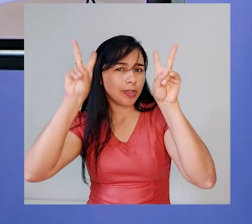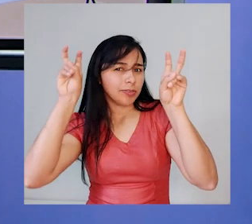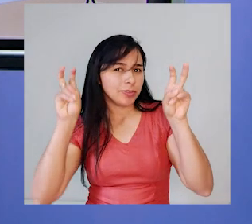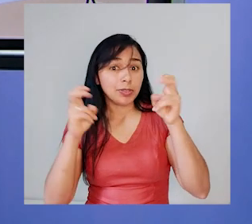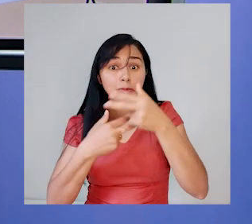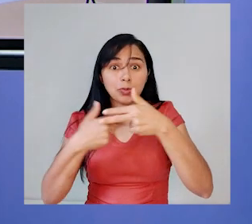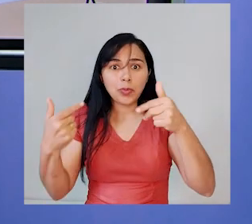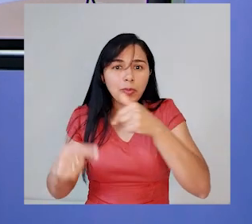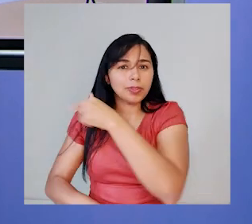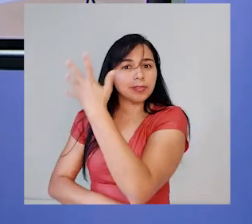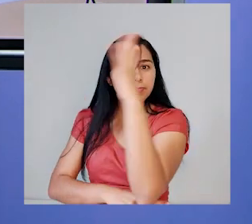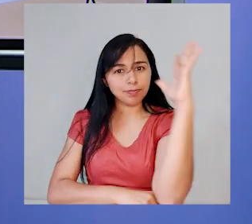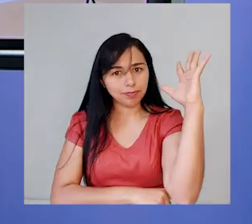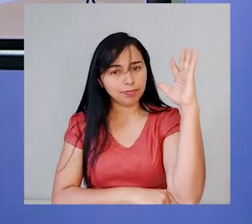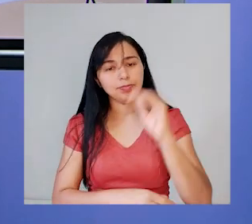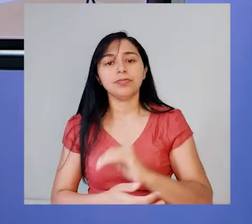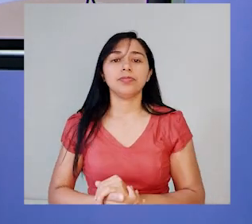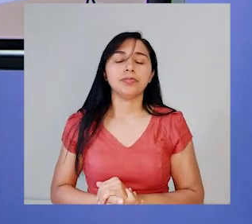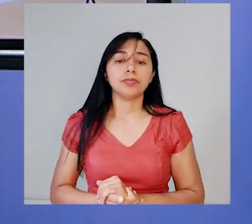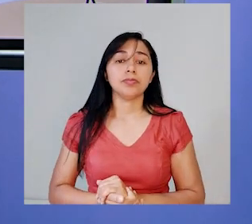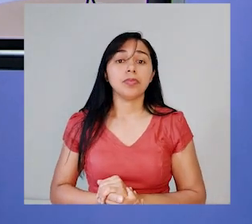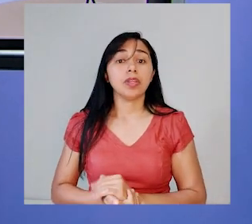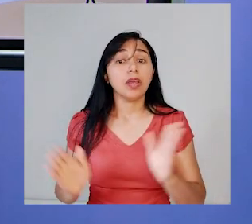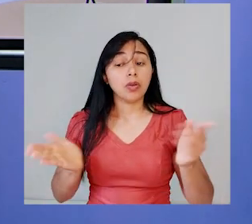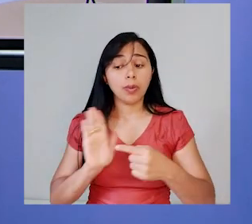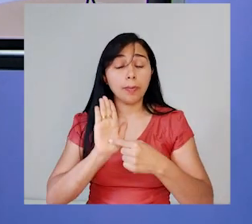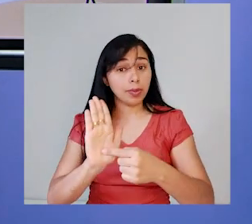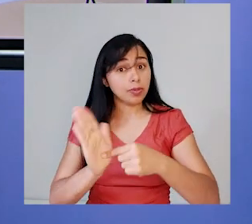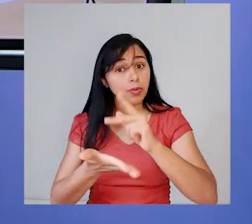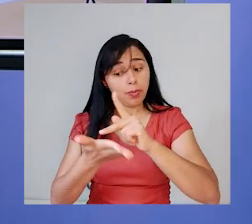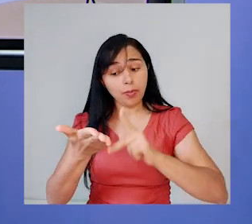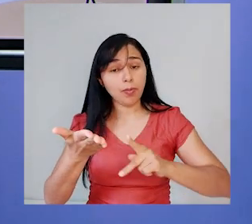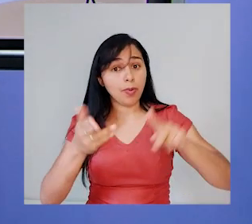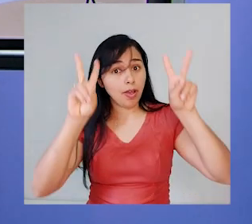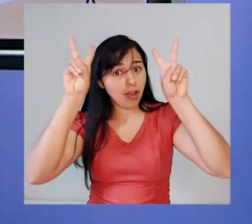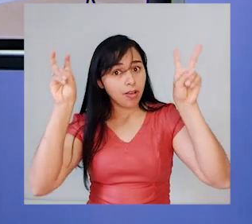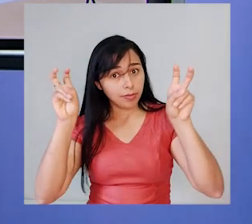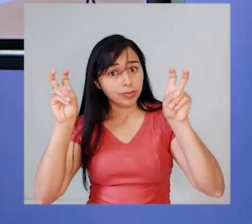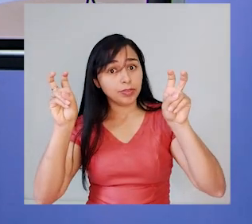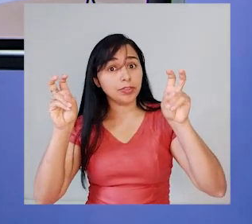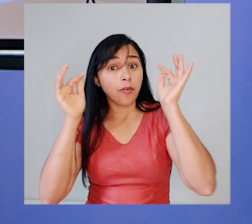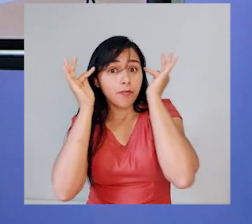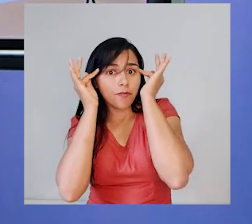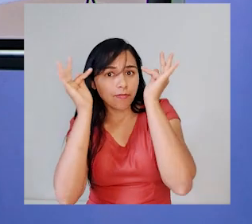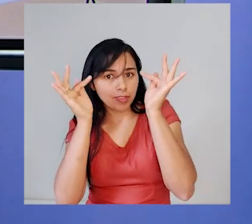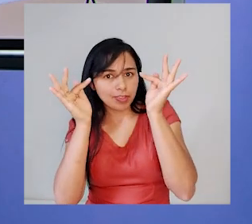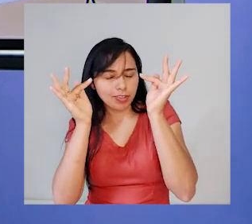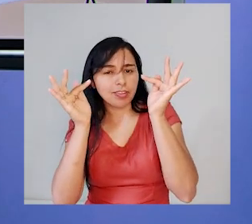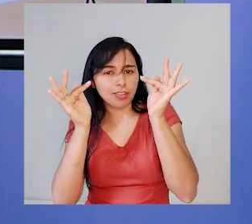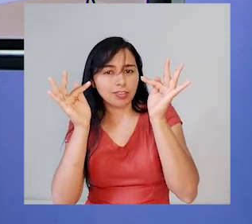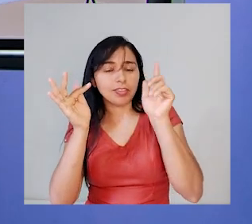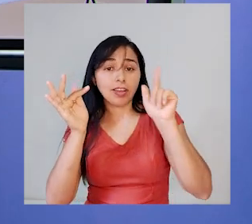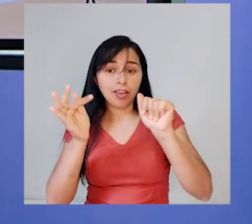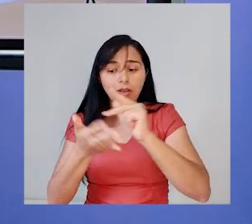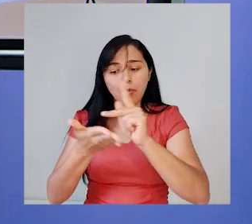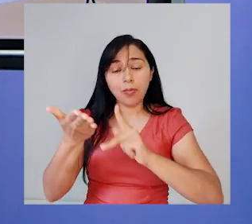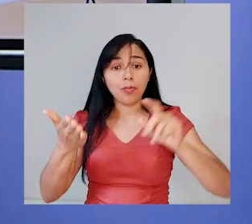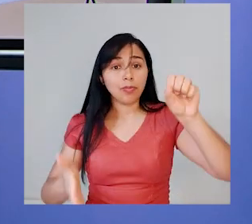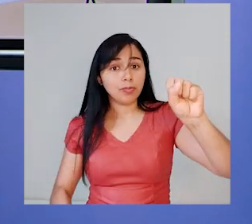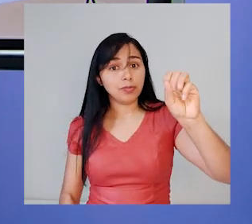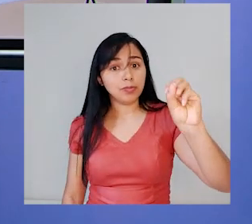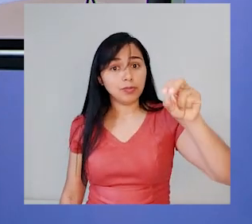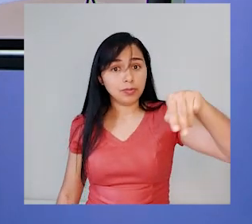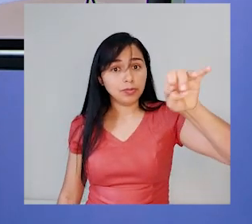de Fidelidade, de Vinícius de Moraes. Vamos acompanhar a leitura dele, feita pela melhor pessoa